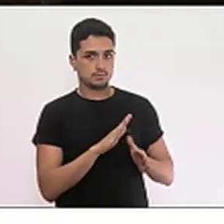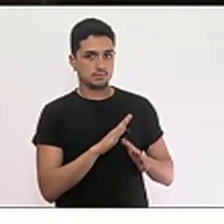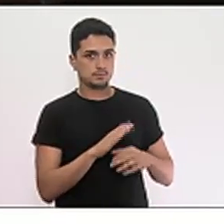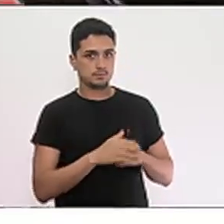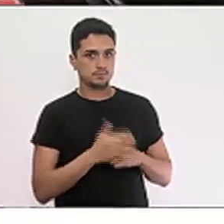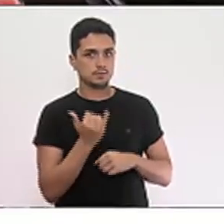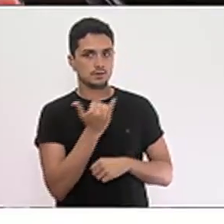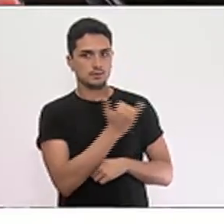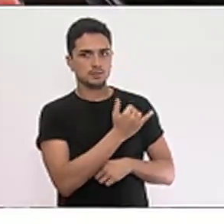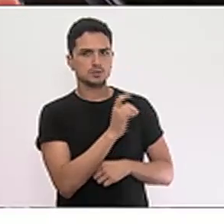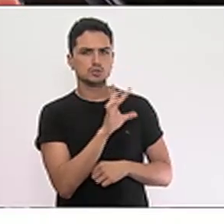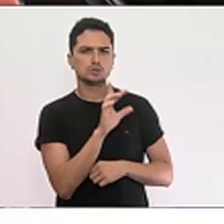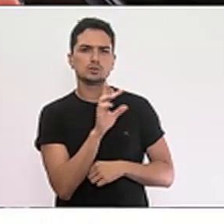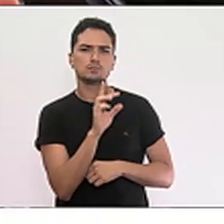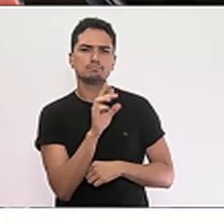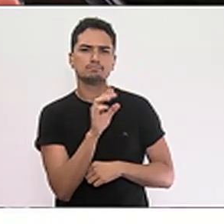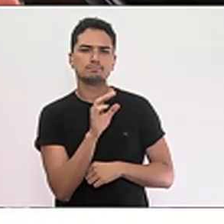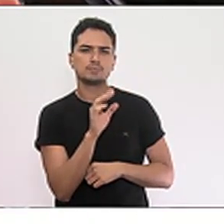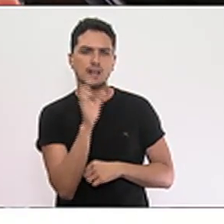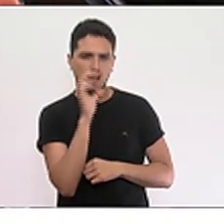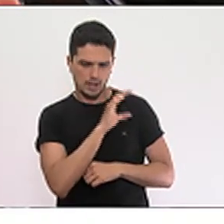É só mais meio minuto, presidente.